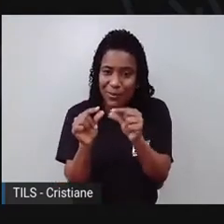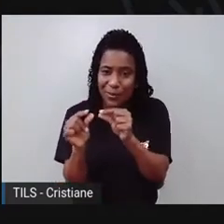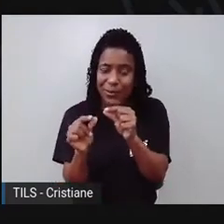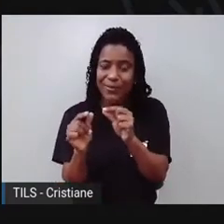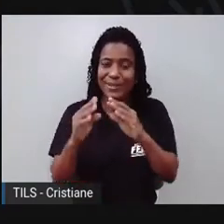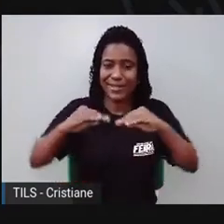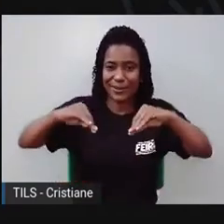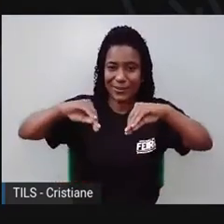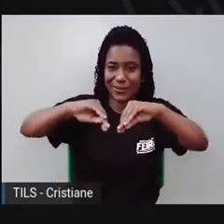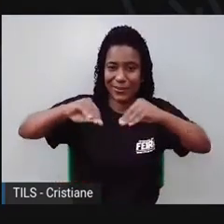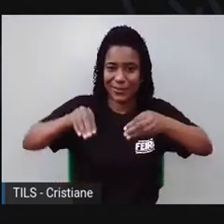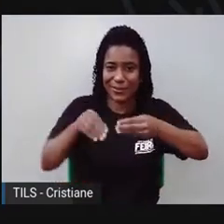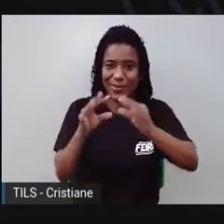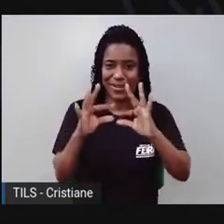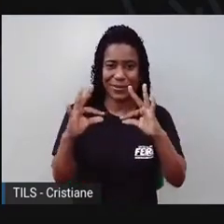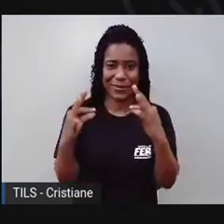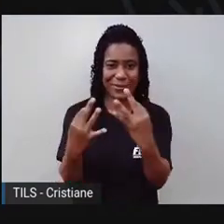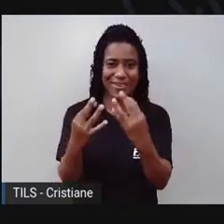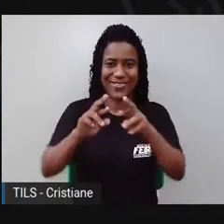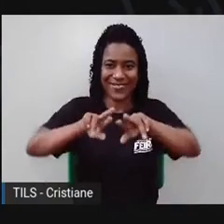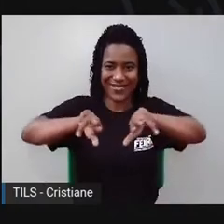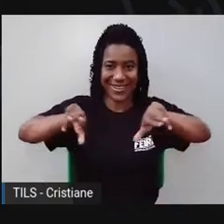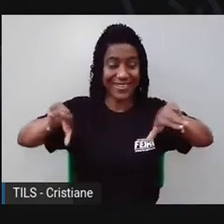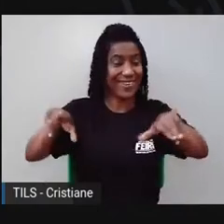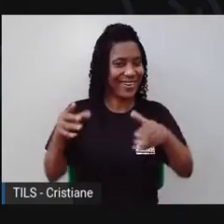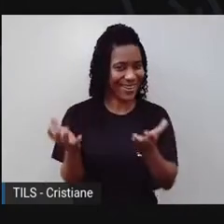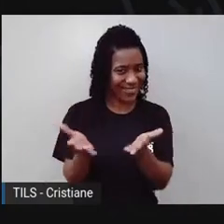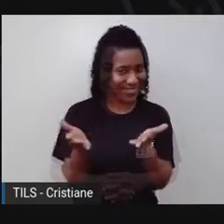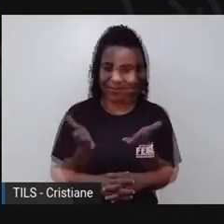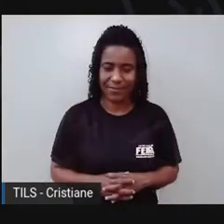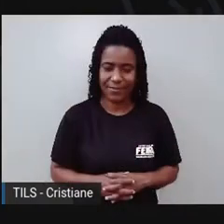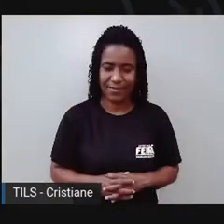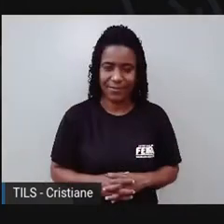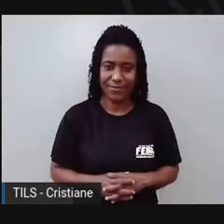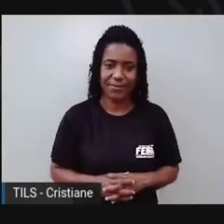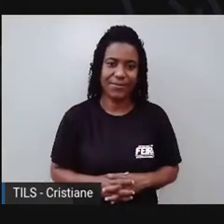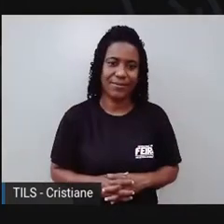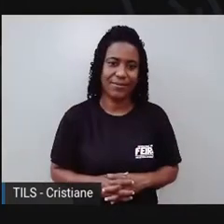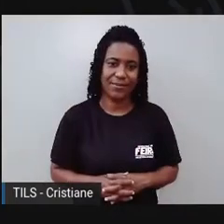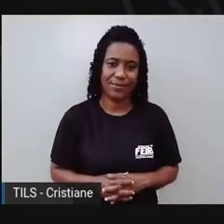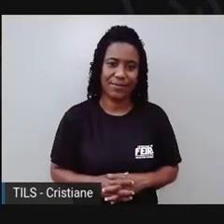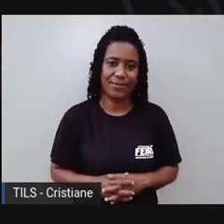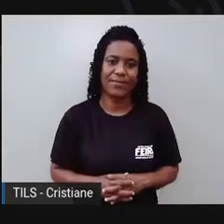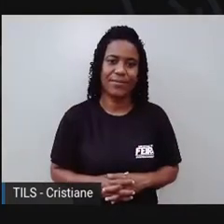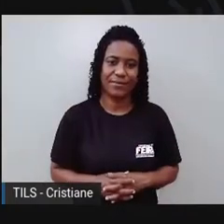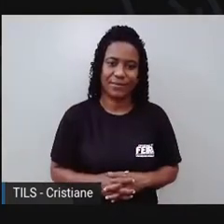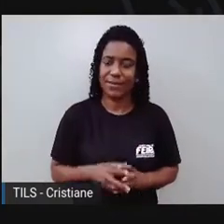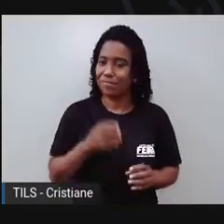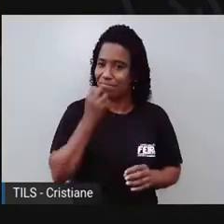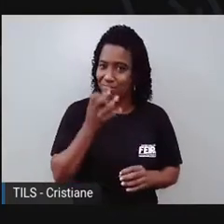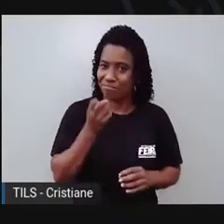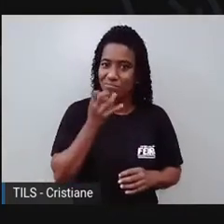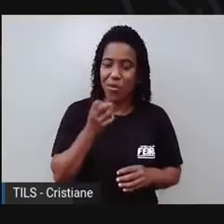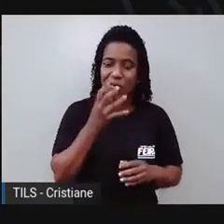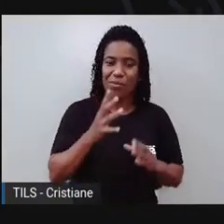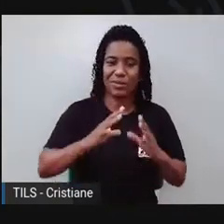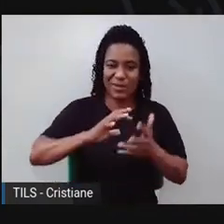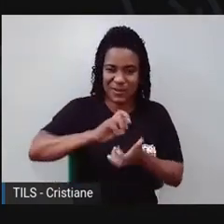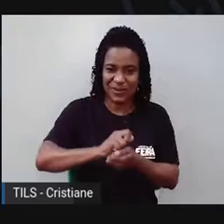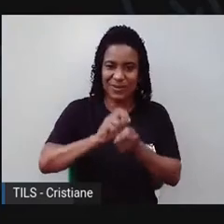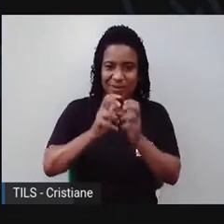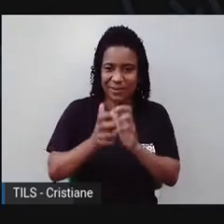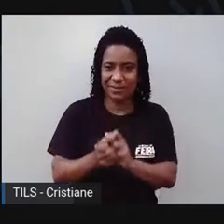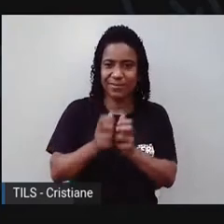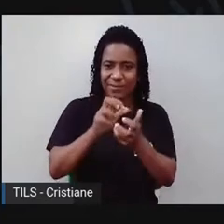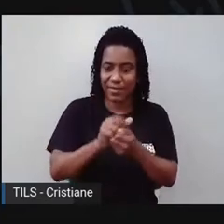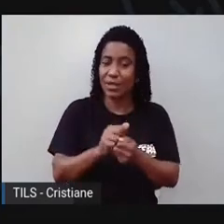gente vai fazer as nossas, que vai ficar assim durinha também. Quanto mais mexer, melhor. É